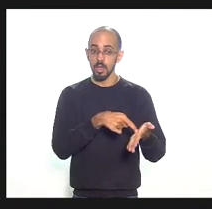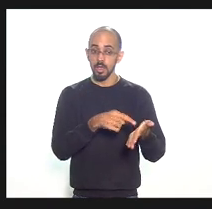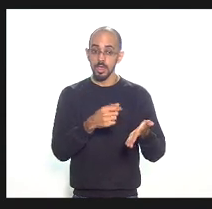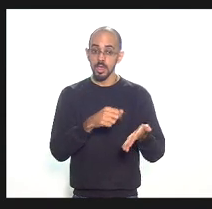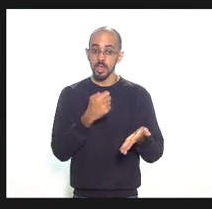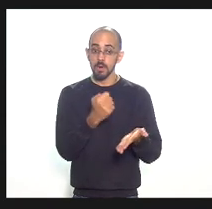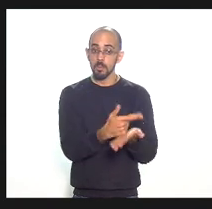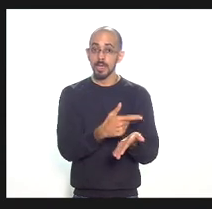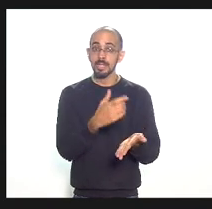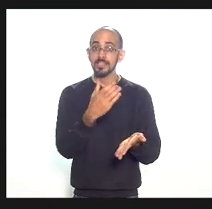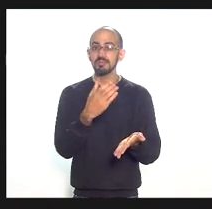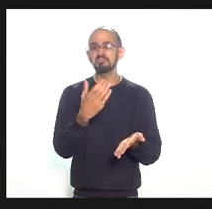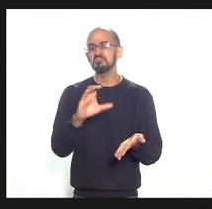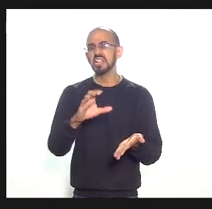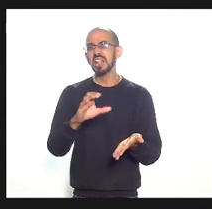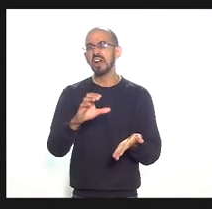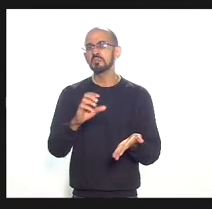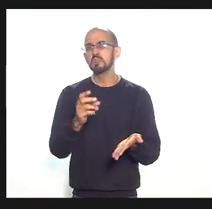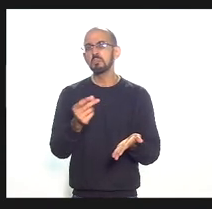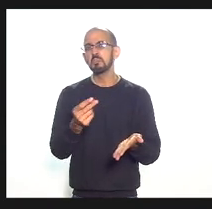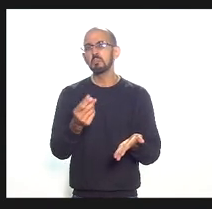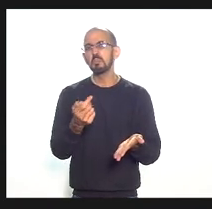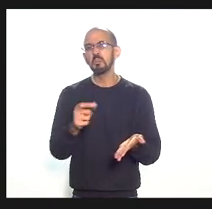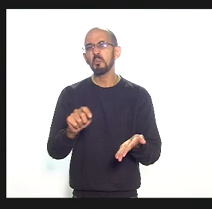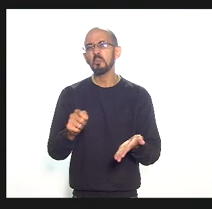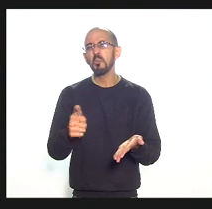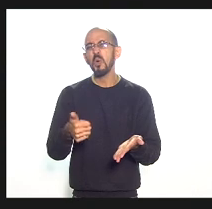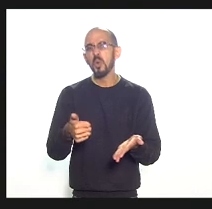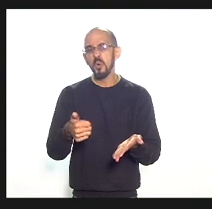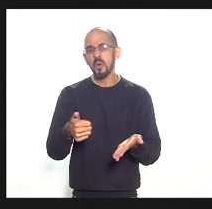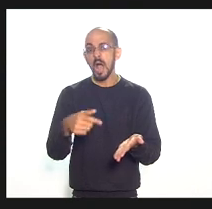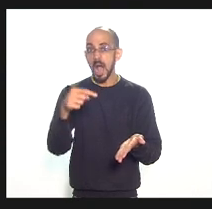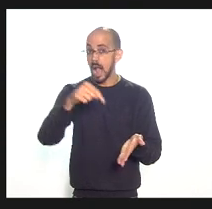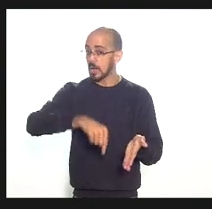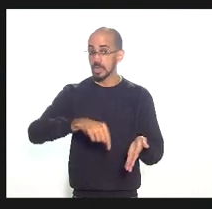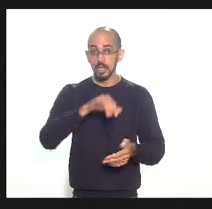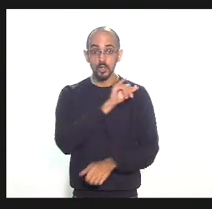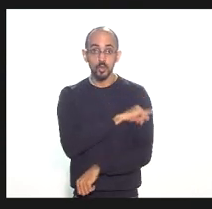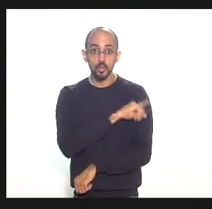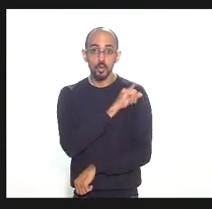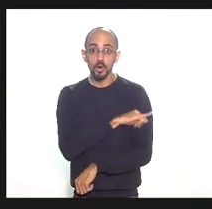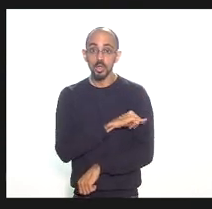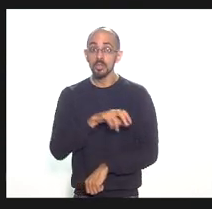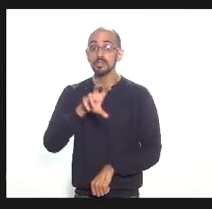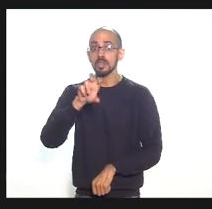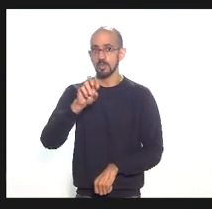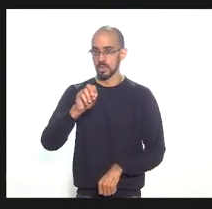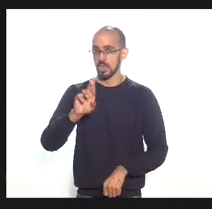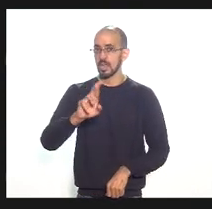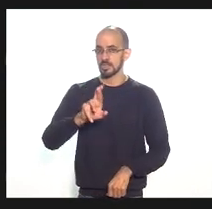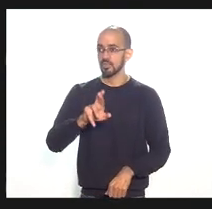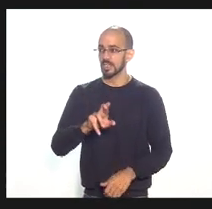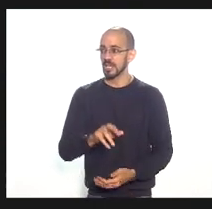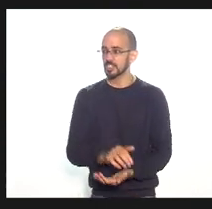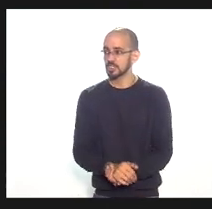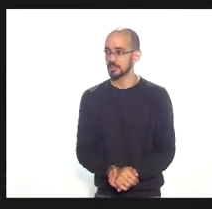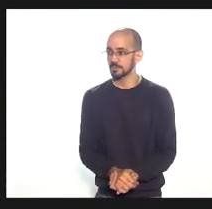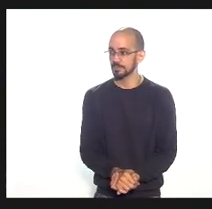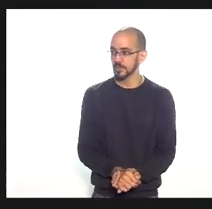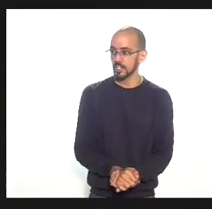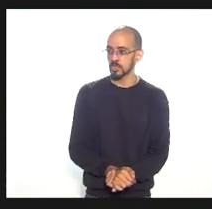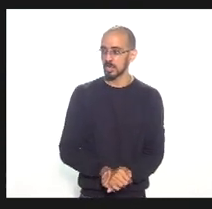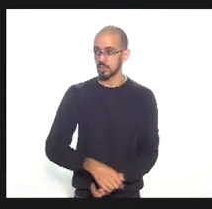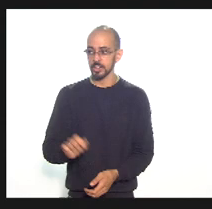Centavos. Aqui no Rio, você não consegue abrir firma e reconhecer firma por menos de 50 reais. então as custas